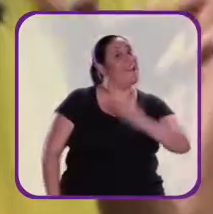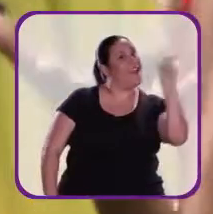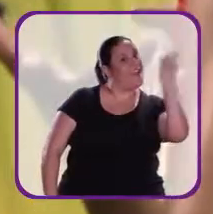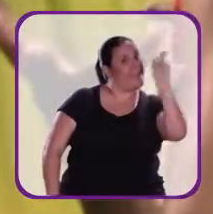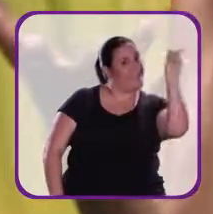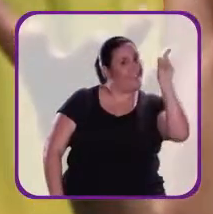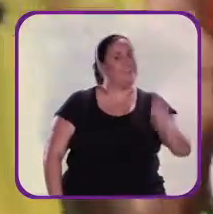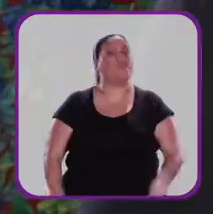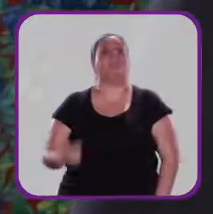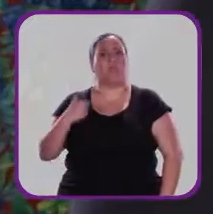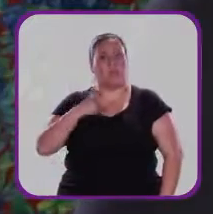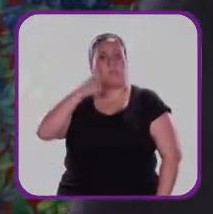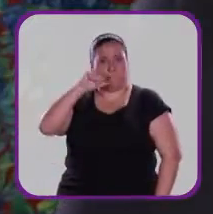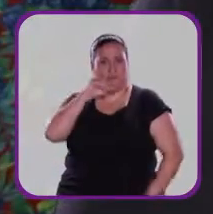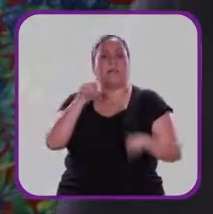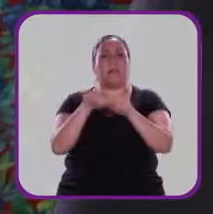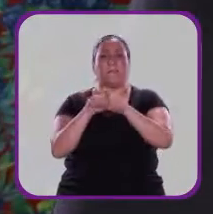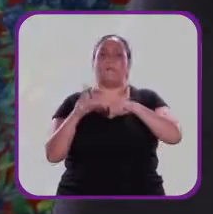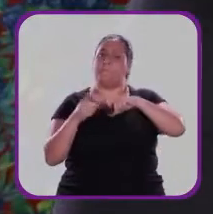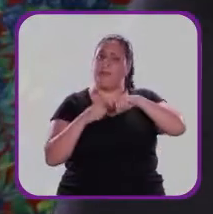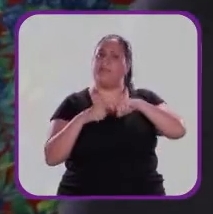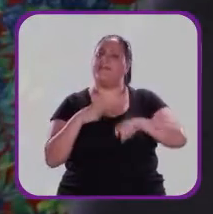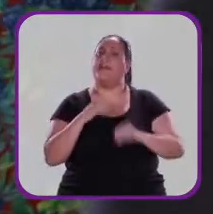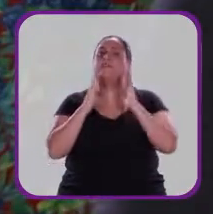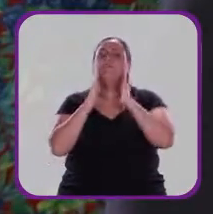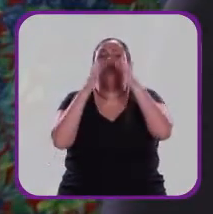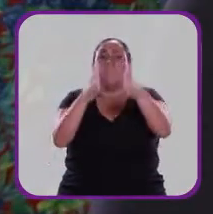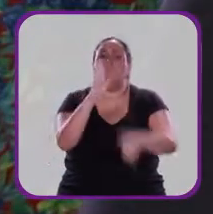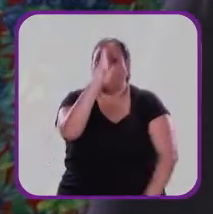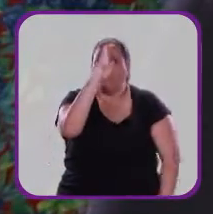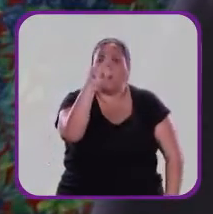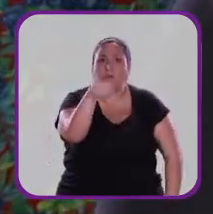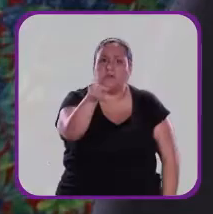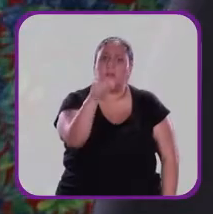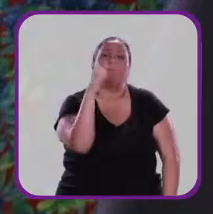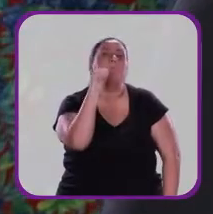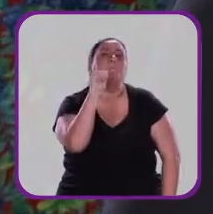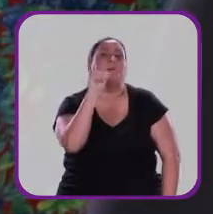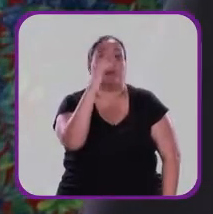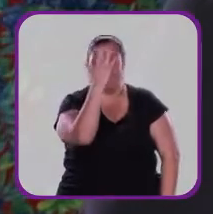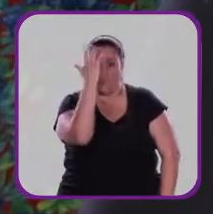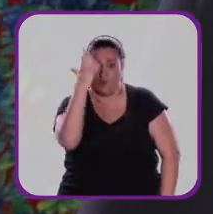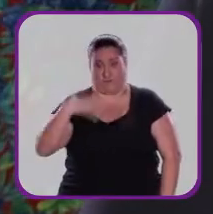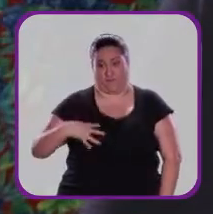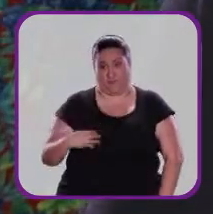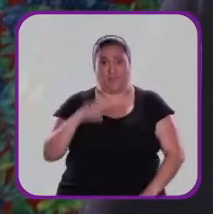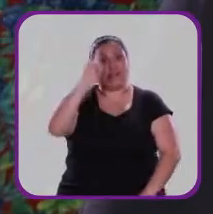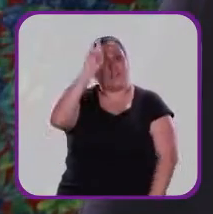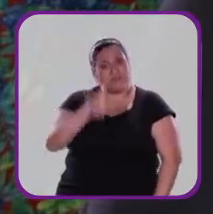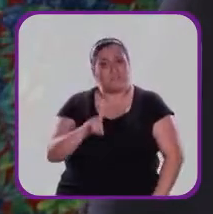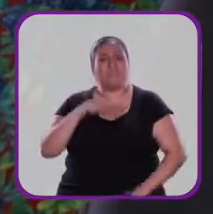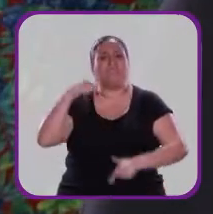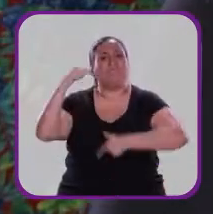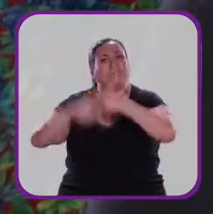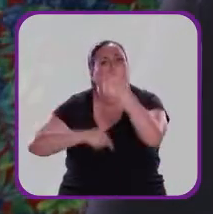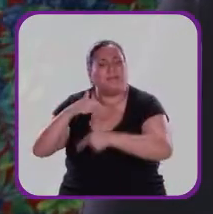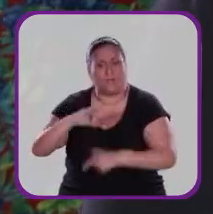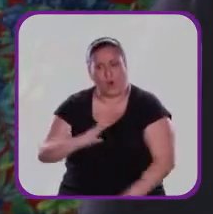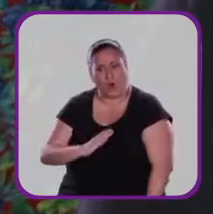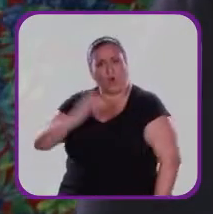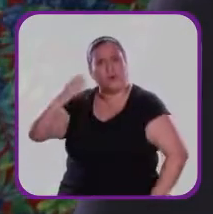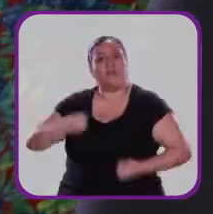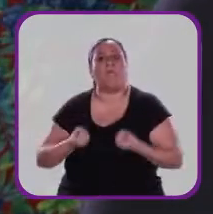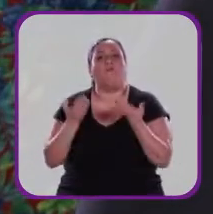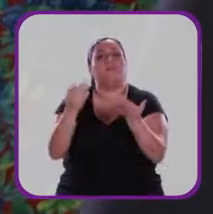agora é ela. Como mãe médica, quero hoje falar especialmente com você, mãe de pessoa com deficiência que luta com coragem